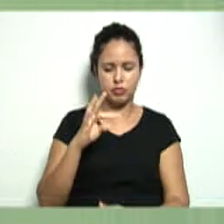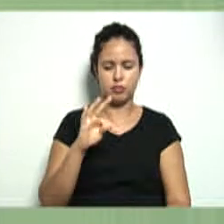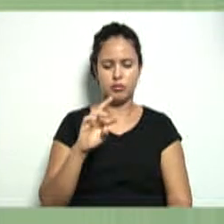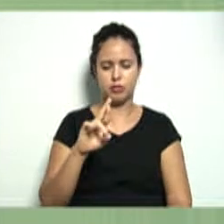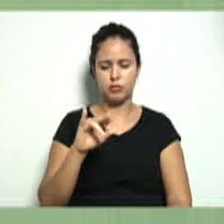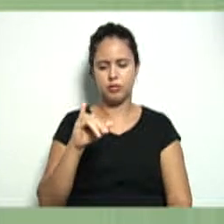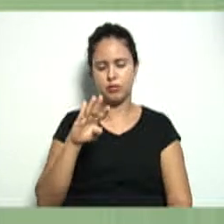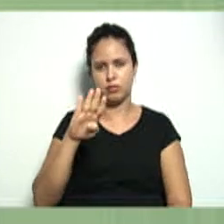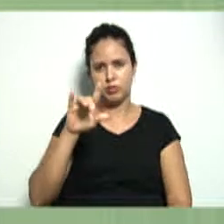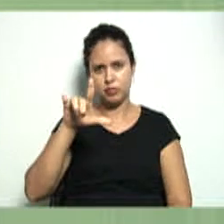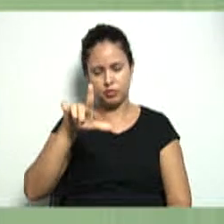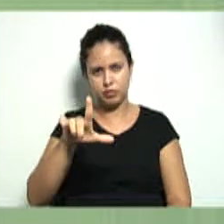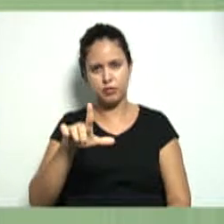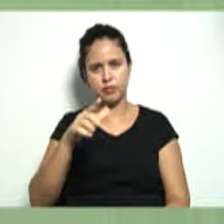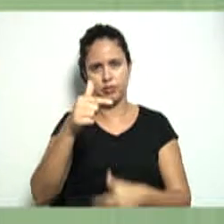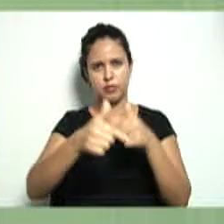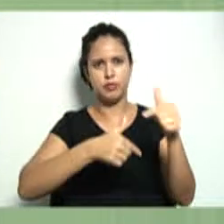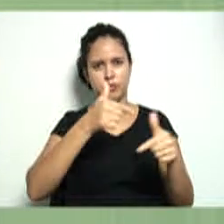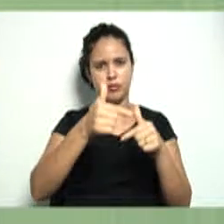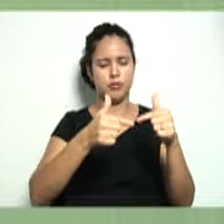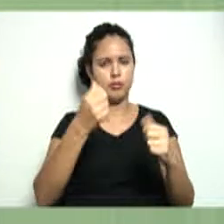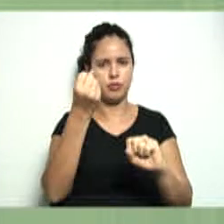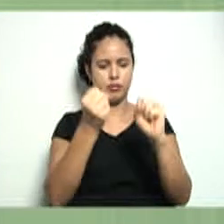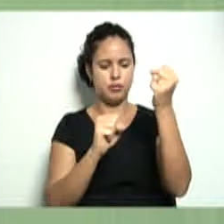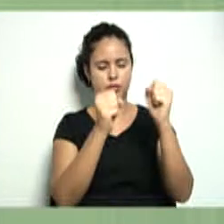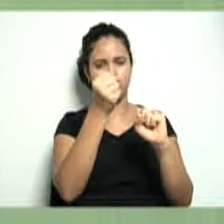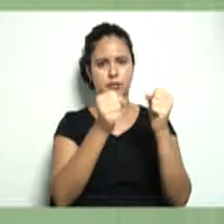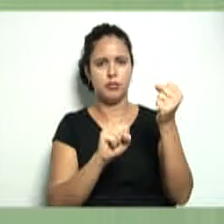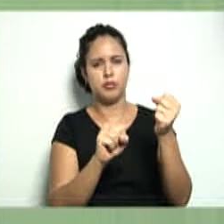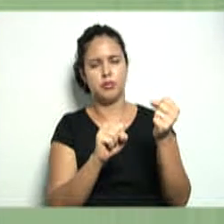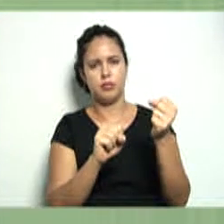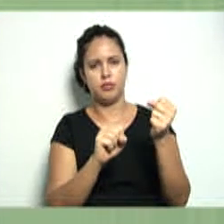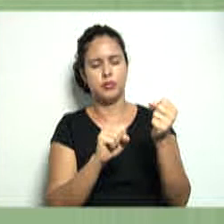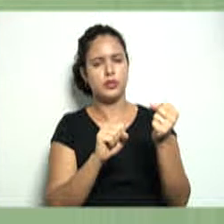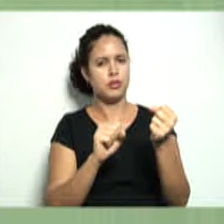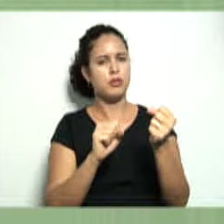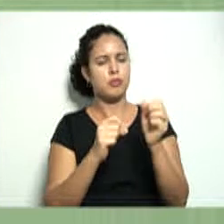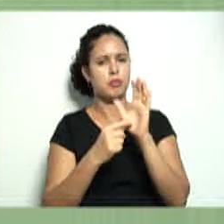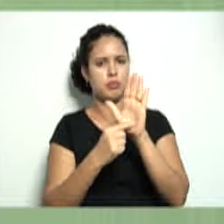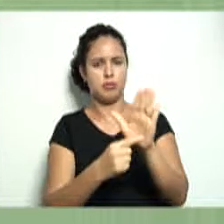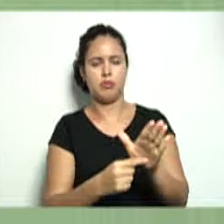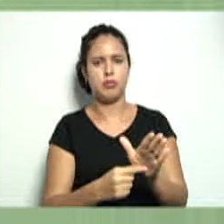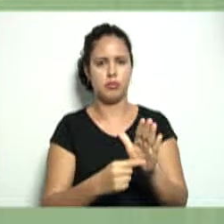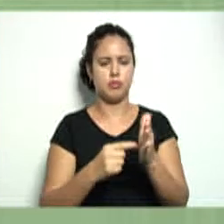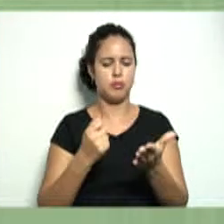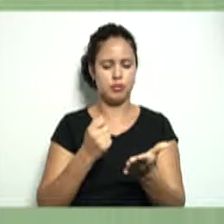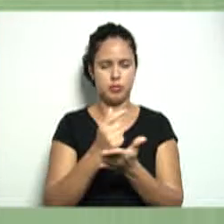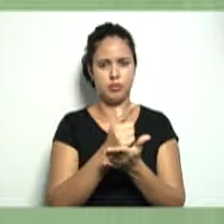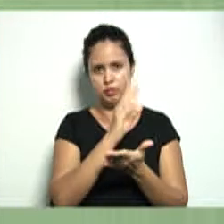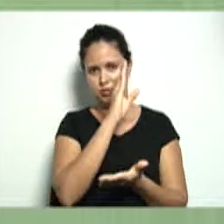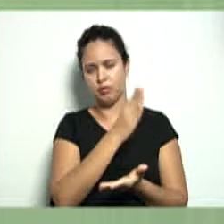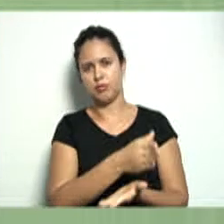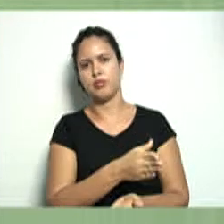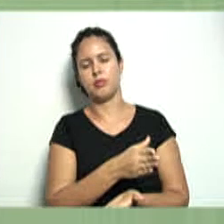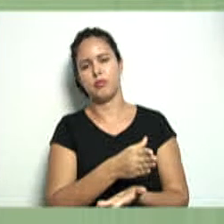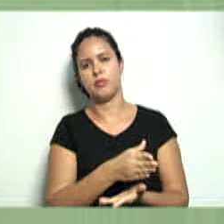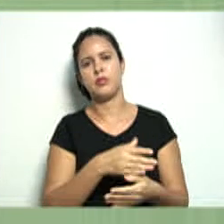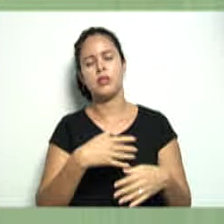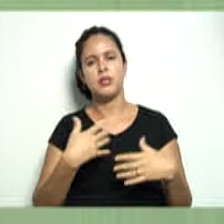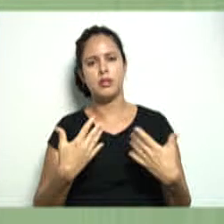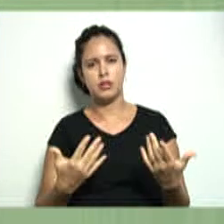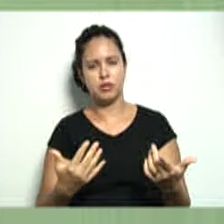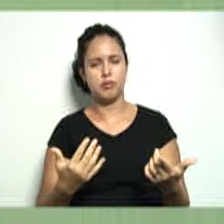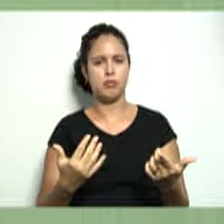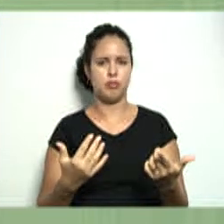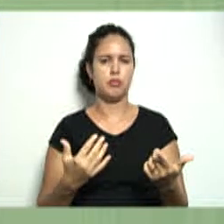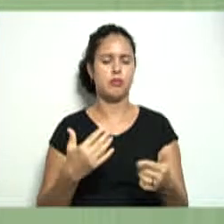trabalho na fábrica o que garantia um pagamento direto, ele passou a ser considerado o trabalho de